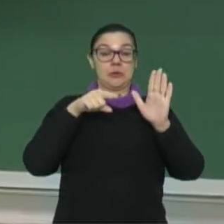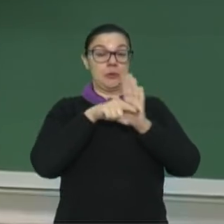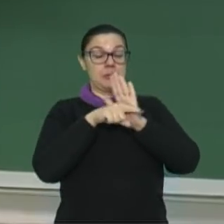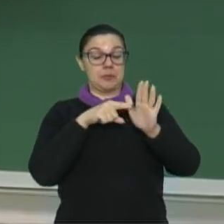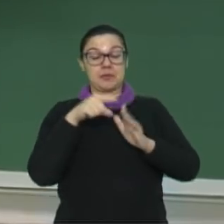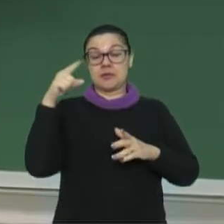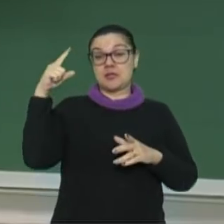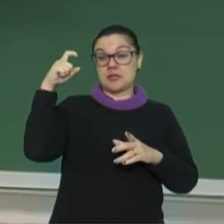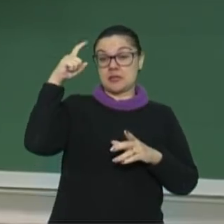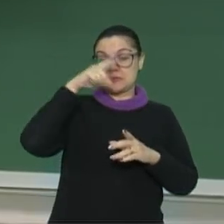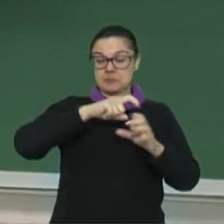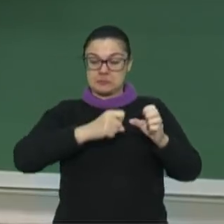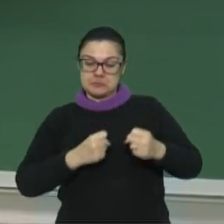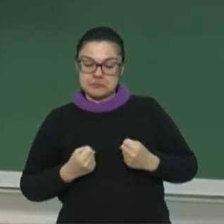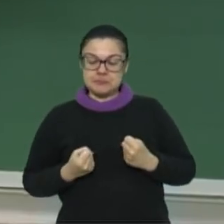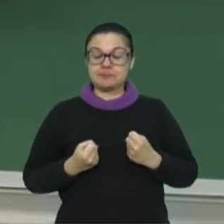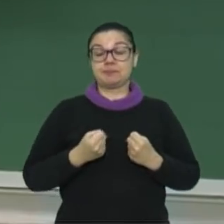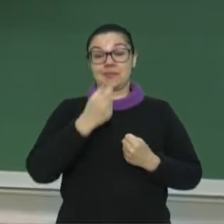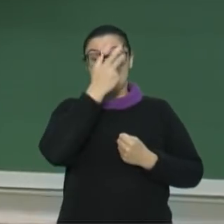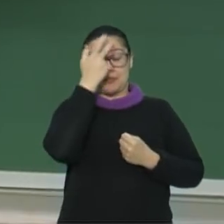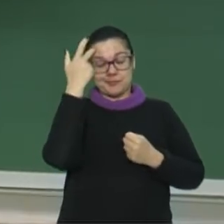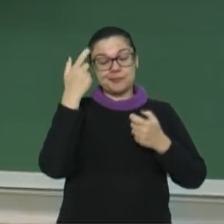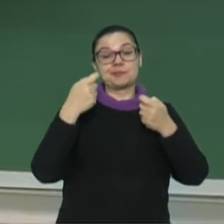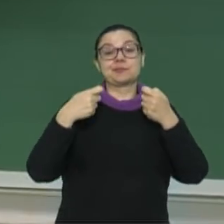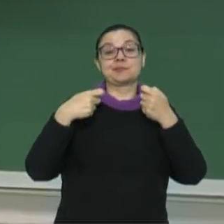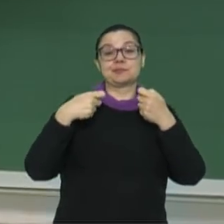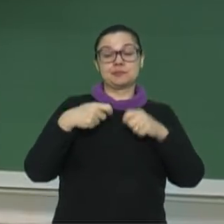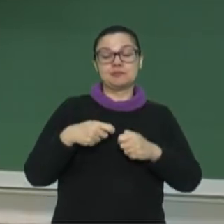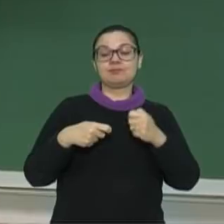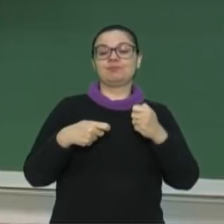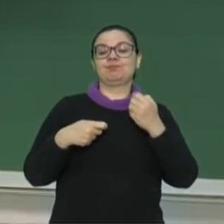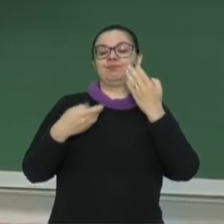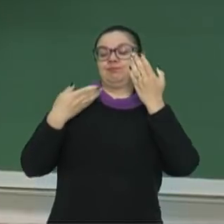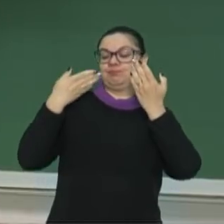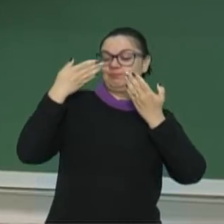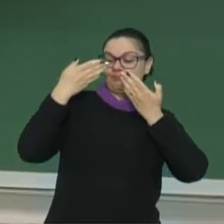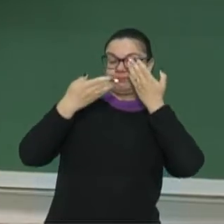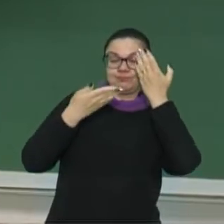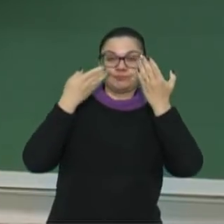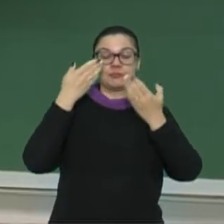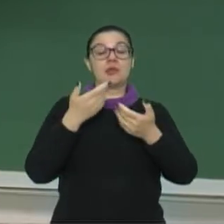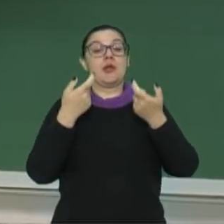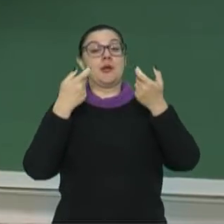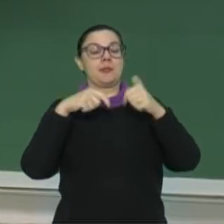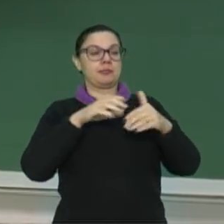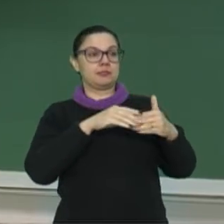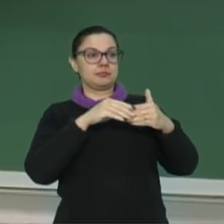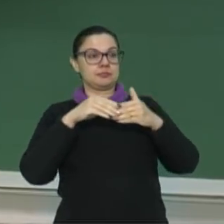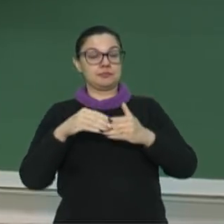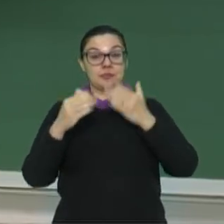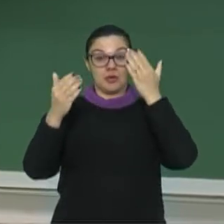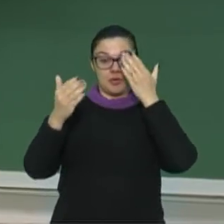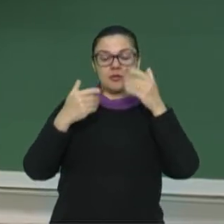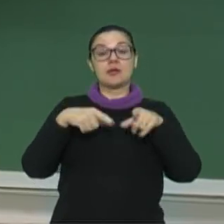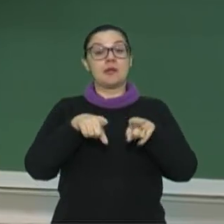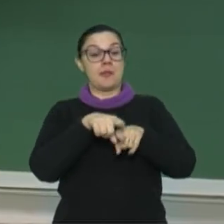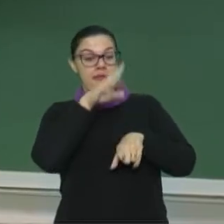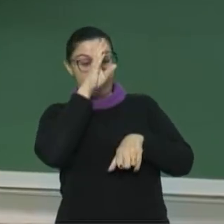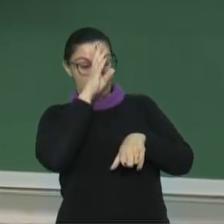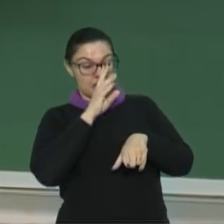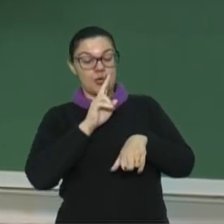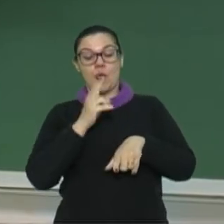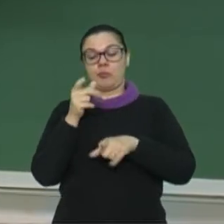complicada, densa na pessoa, é preciso tratar, né? Há acompanhamentos psicológicos tanto gratuitos